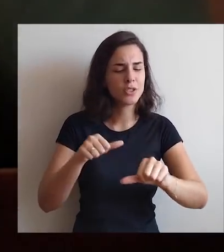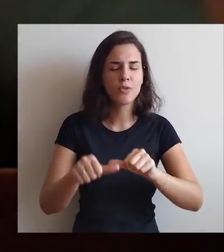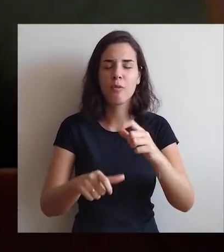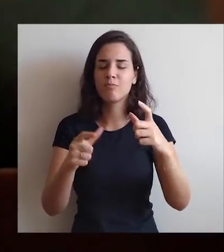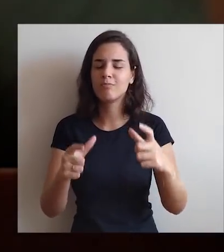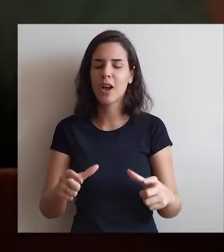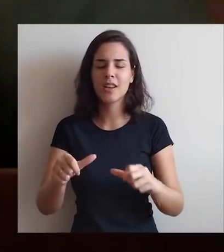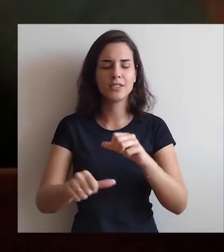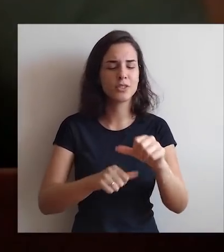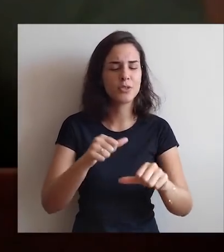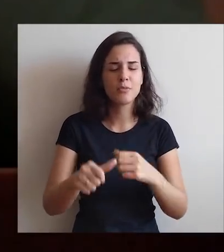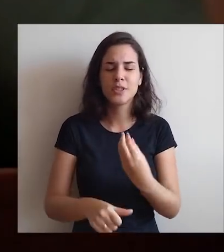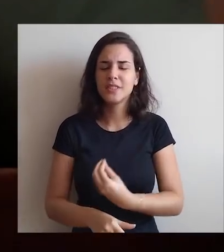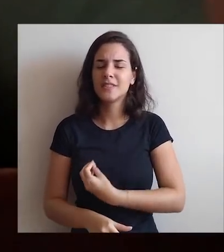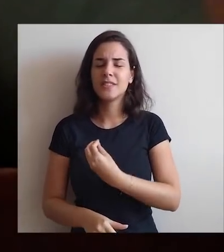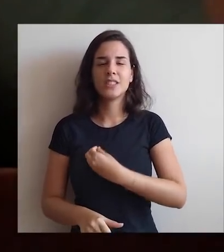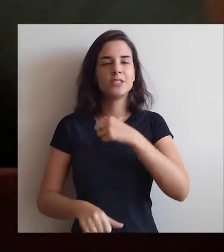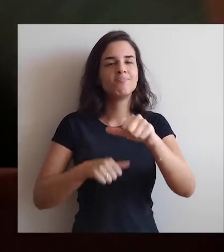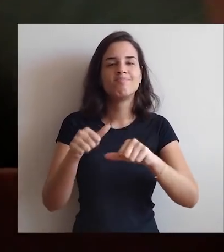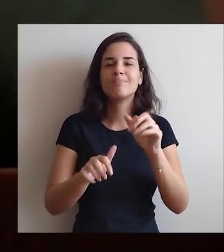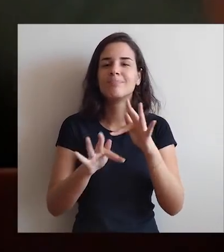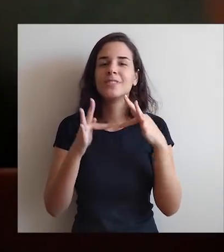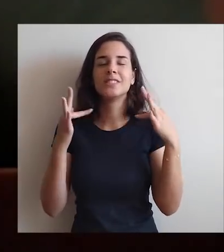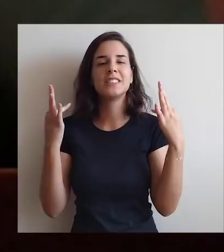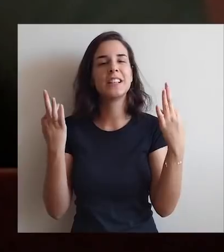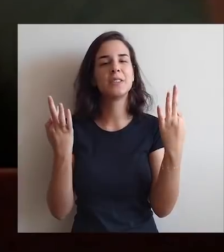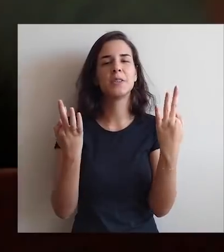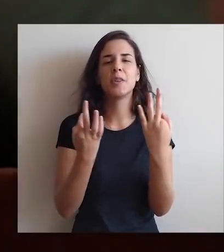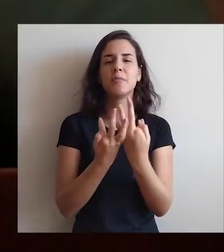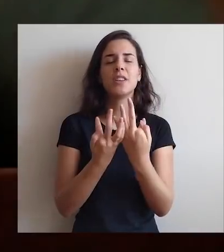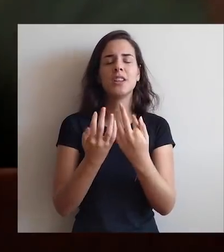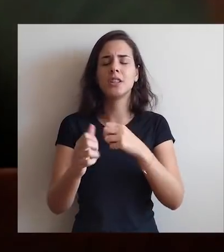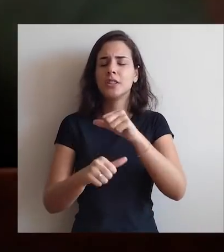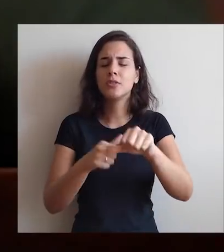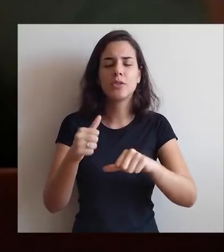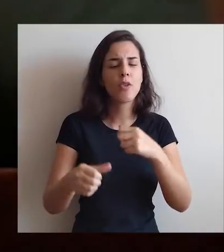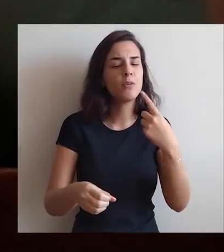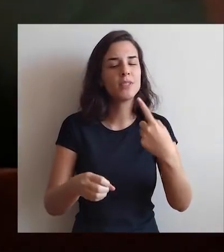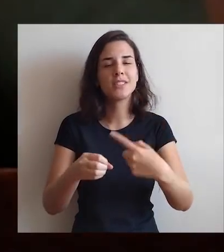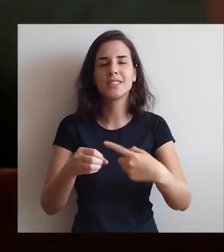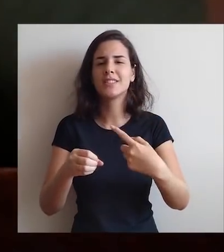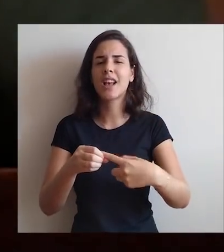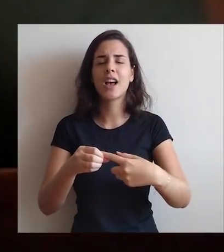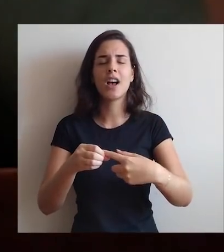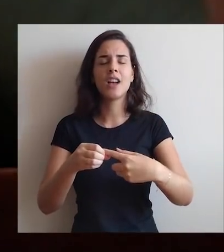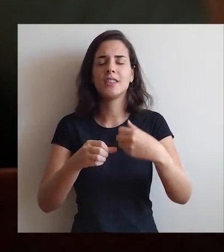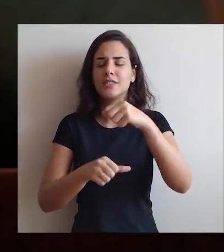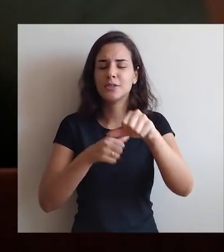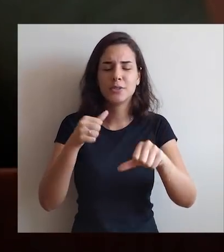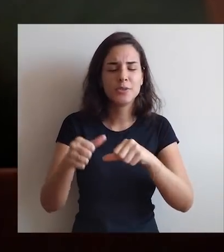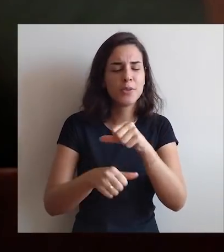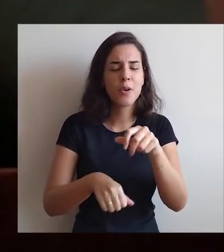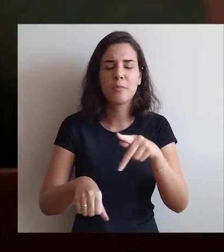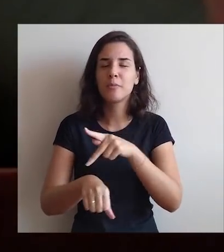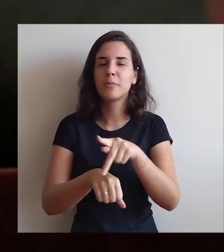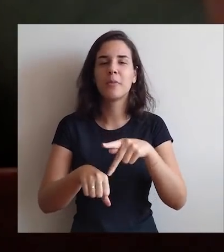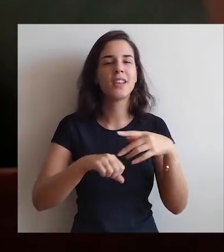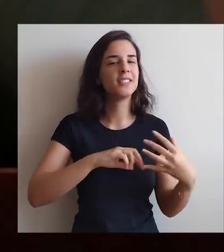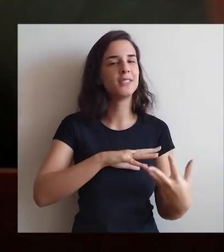a palavra de Deus faz o resto. Transforma ambientes, transforma vidas, transforma